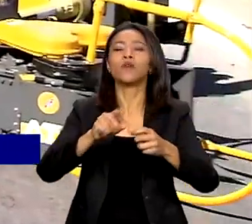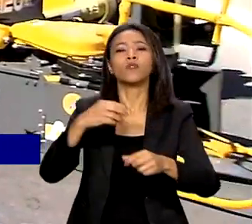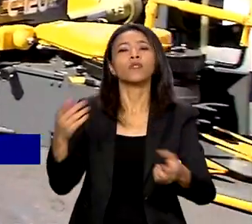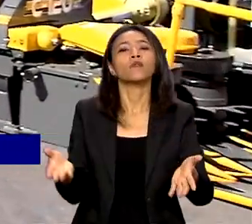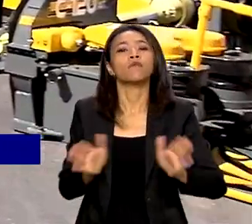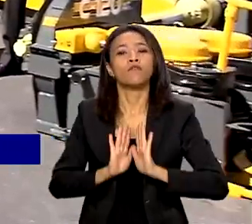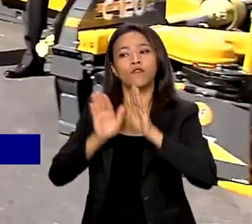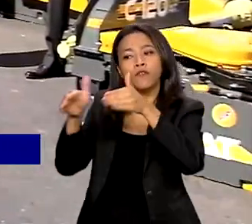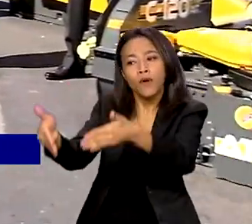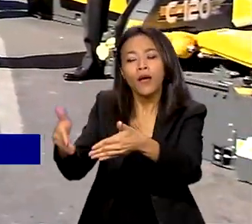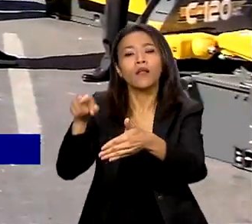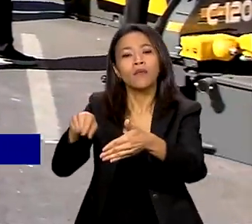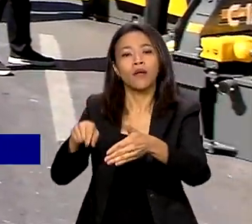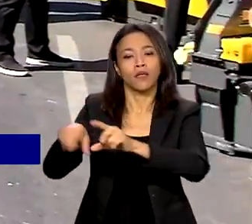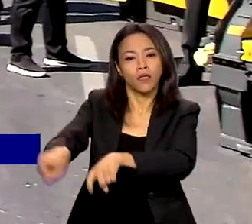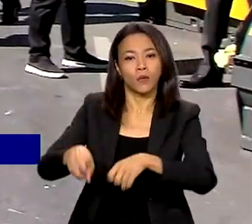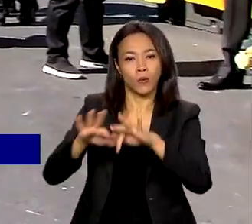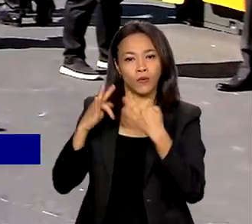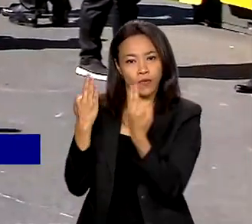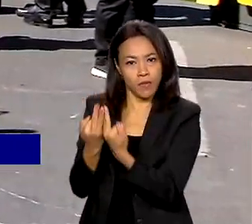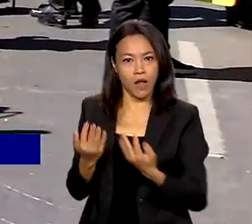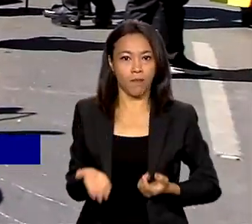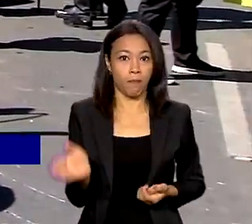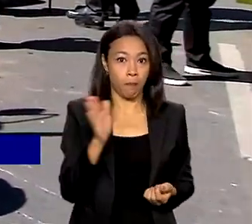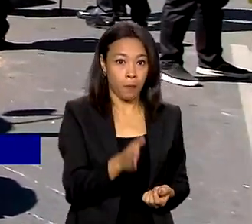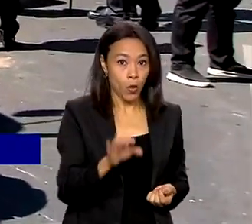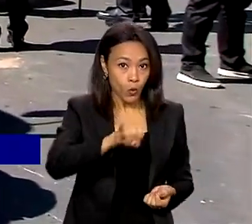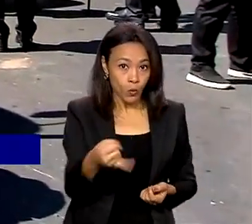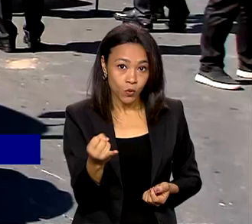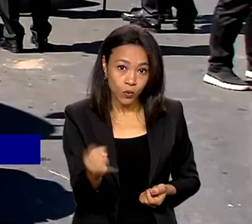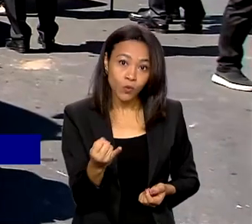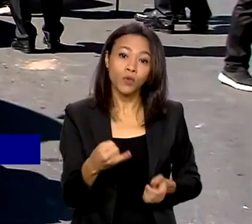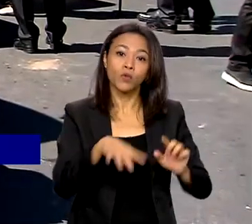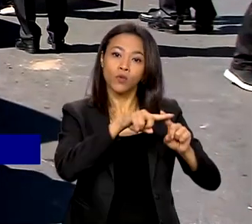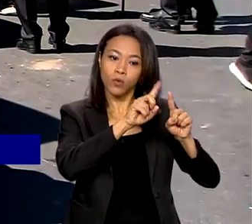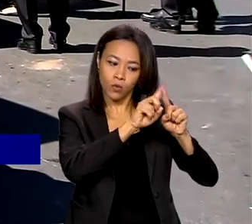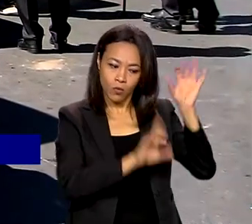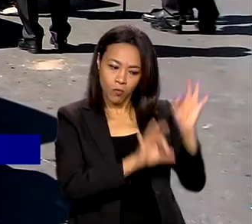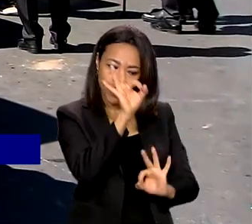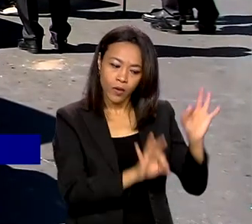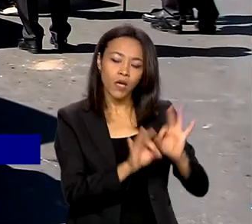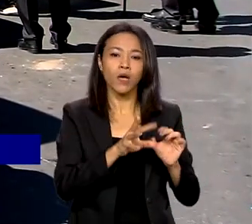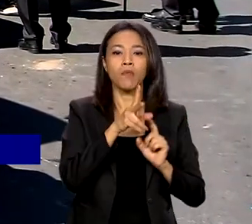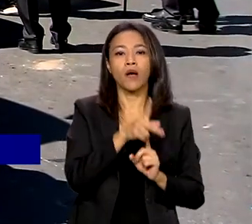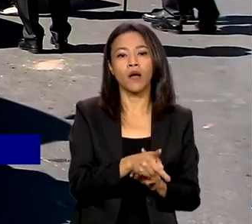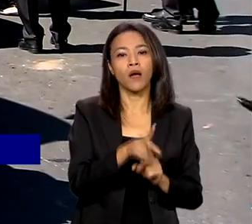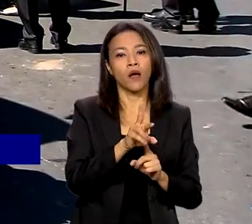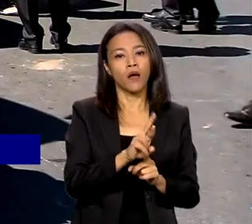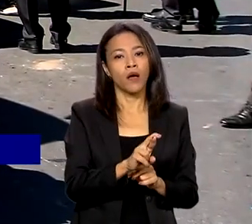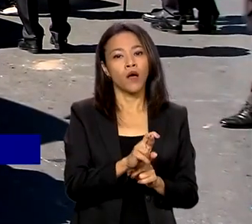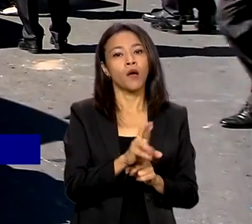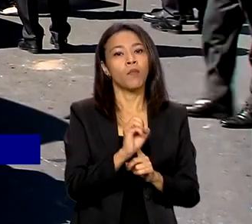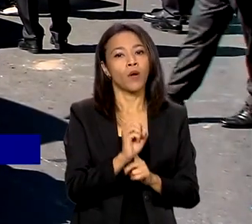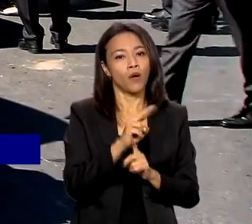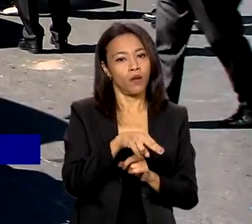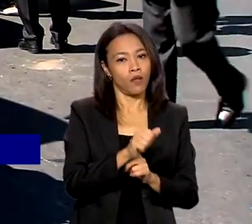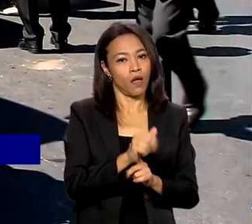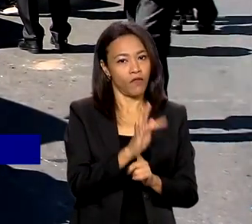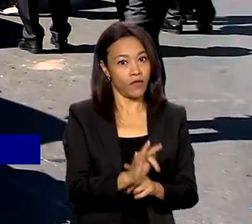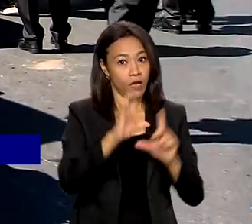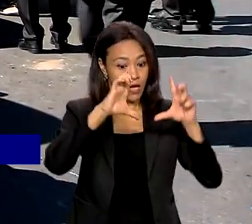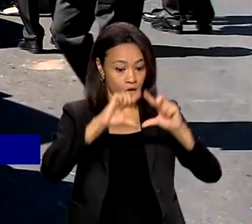para a agricultura familiar. E os juros na linha do Pronaf para esses maquinários agrícolas foram reduzidos